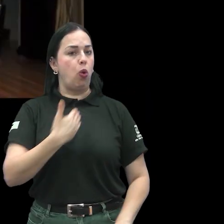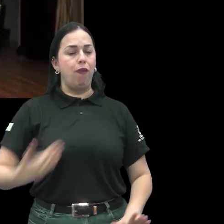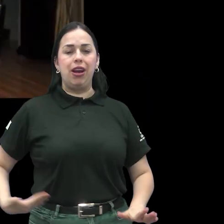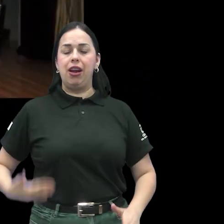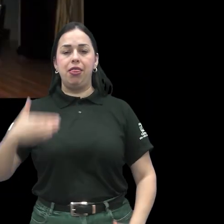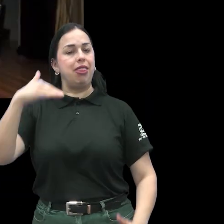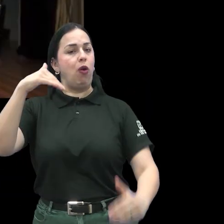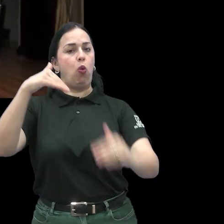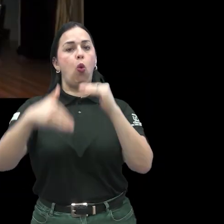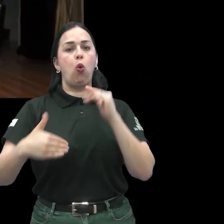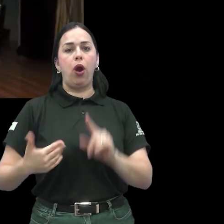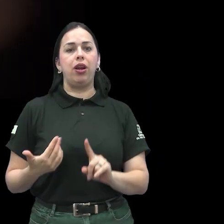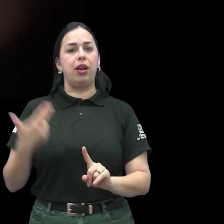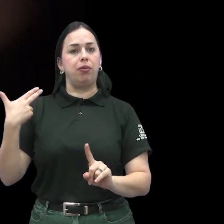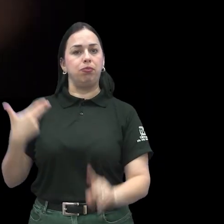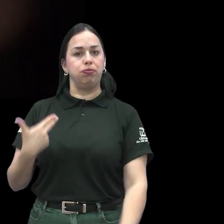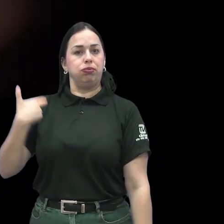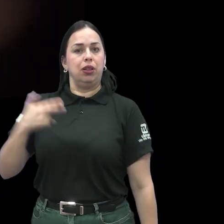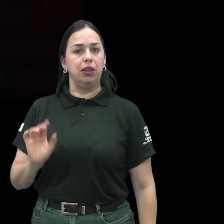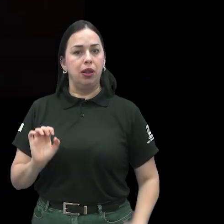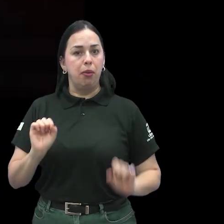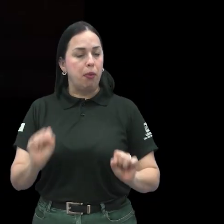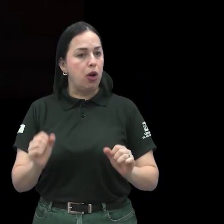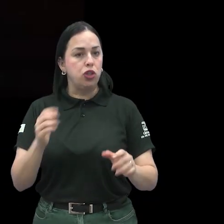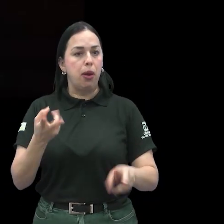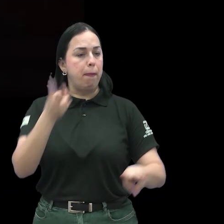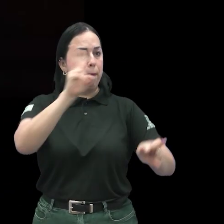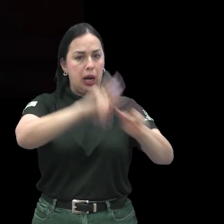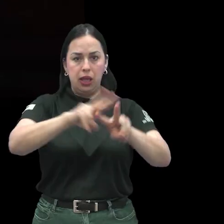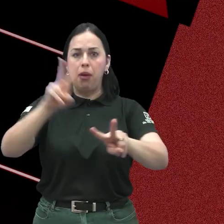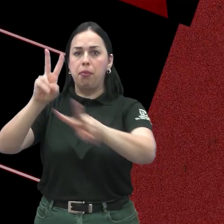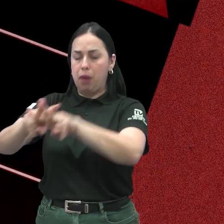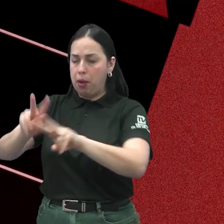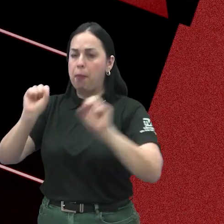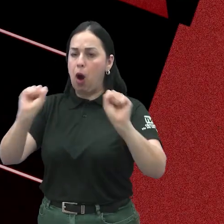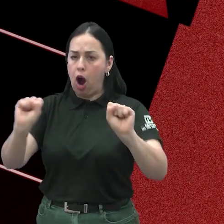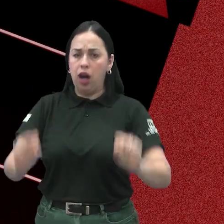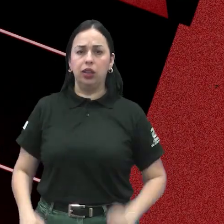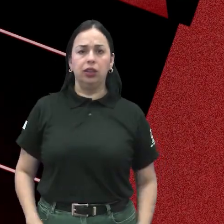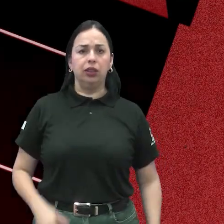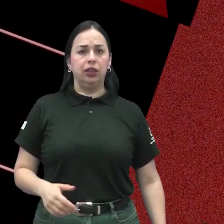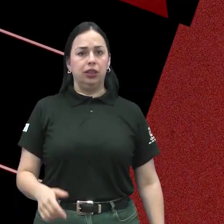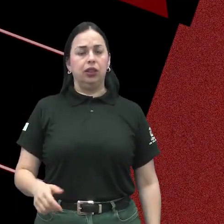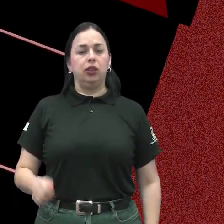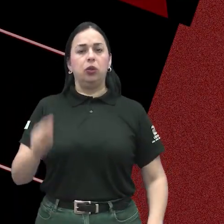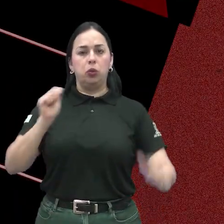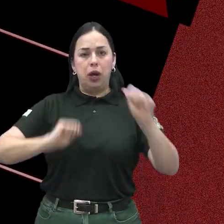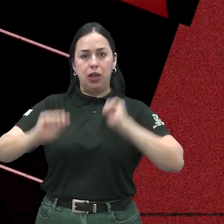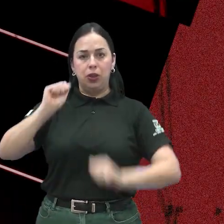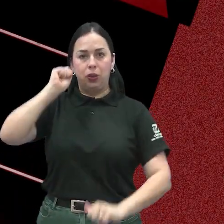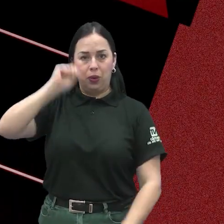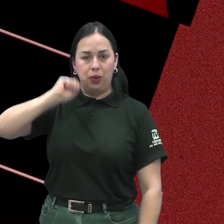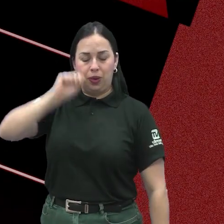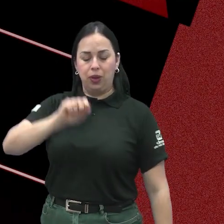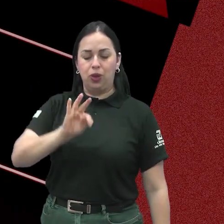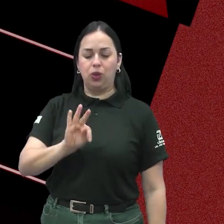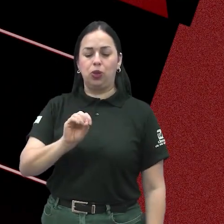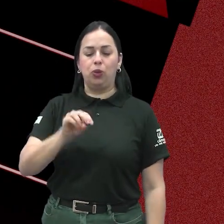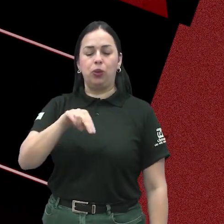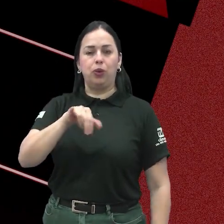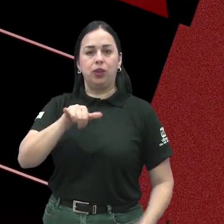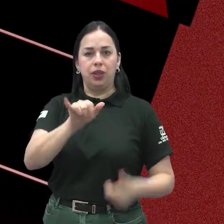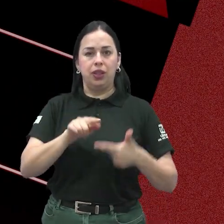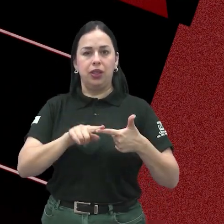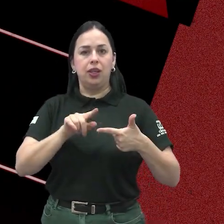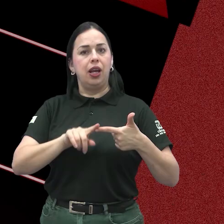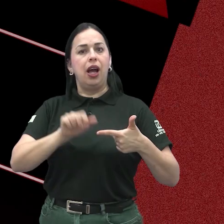nada a ver com isso. E pode prender qualquer pessoa deste palácio que esteja envolvida no crime. Além de Tony Ramos no papel principal, o filme conta ainda